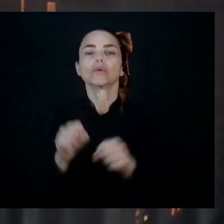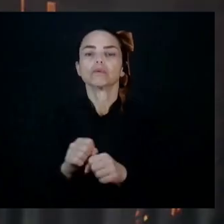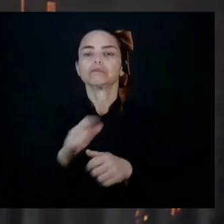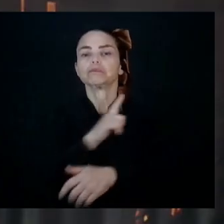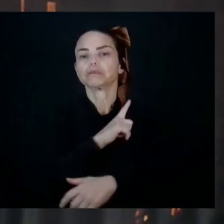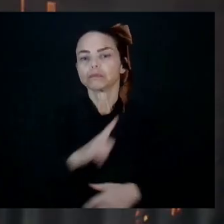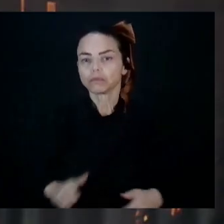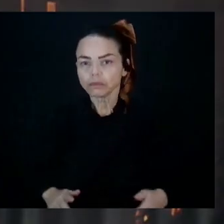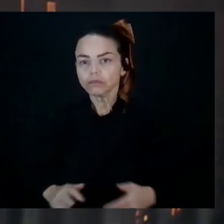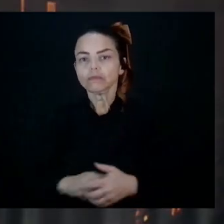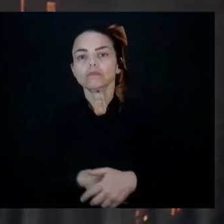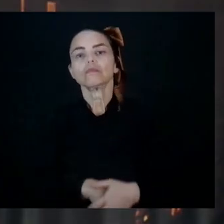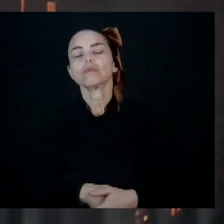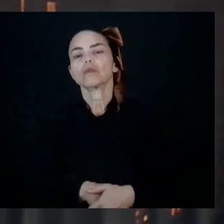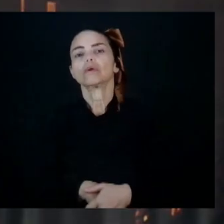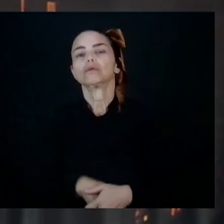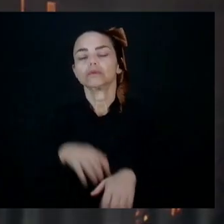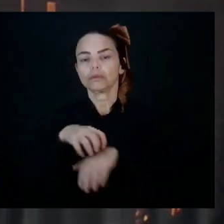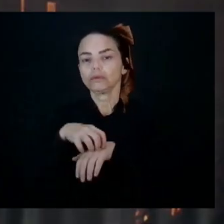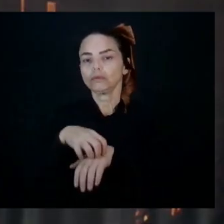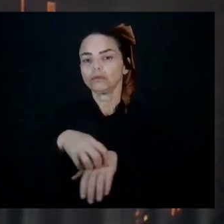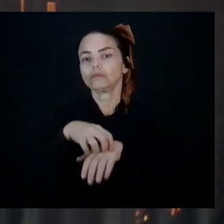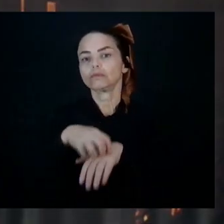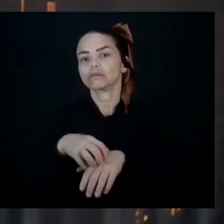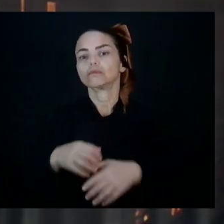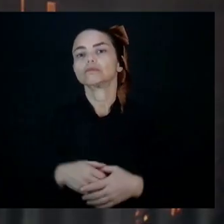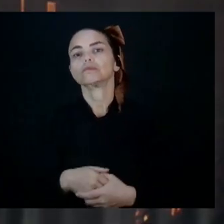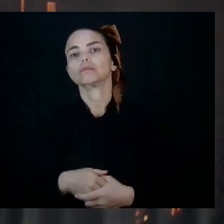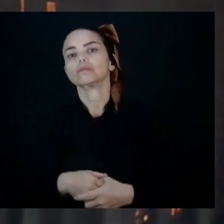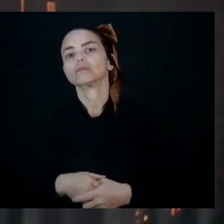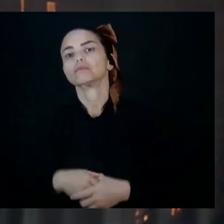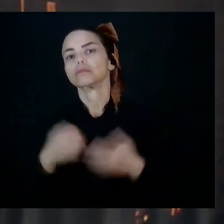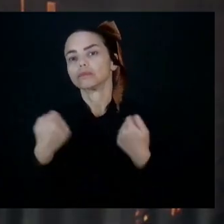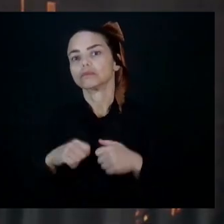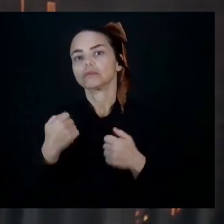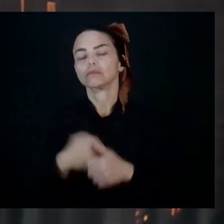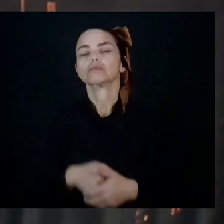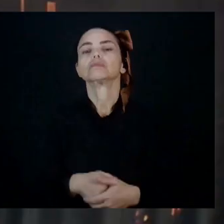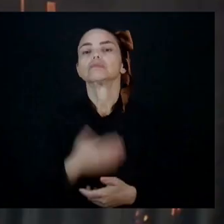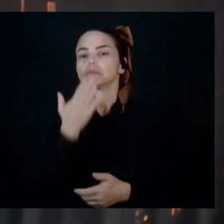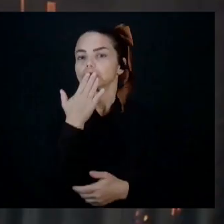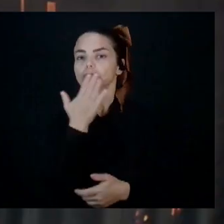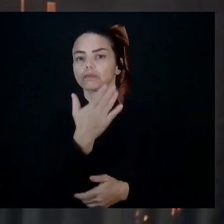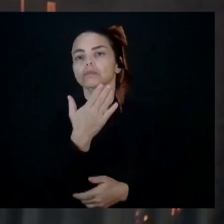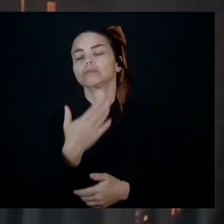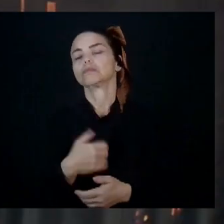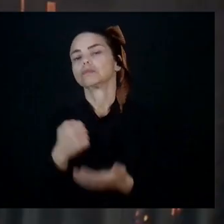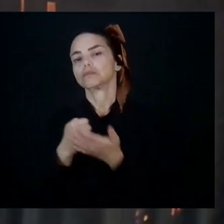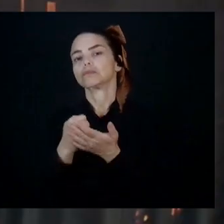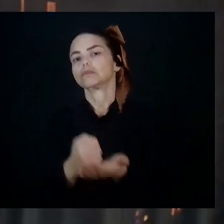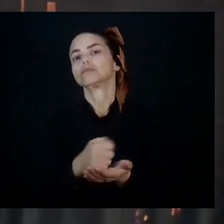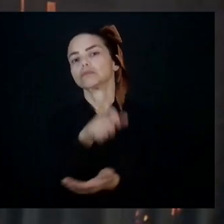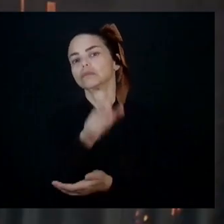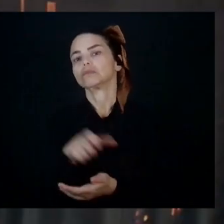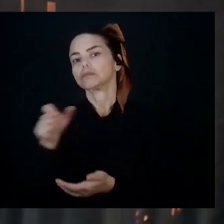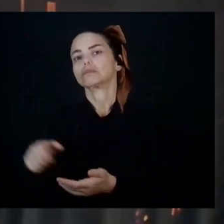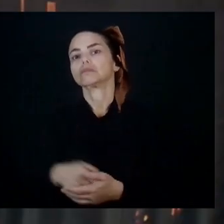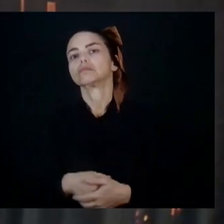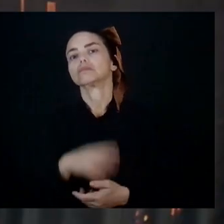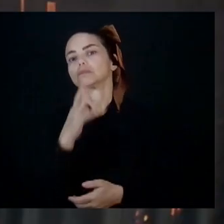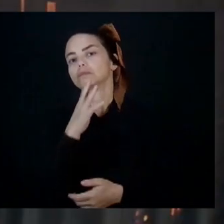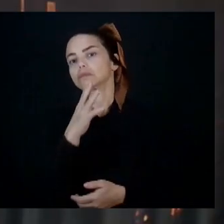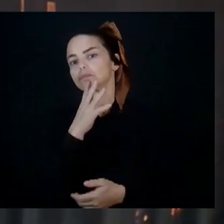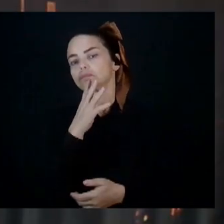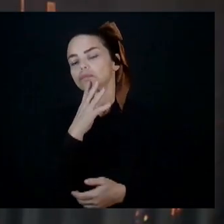o transporte, né? Então, ela precisa, muitas vezes, pedir ajuda para outras pessoas que conhecem esse sistema,